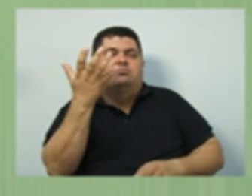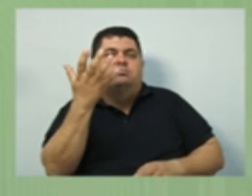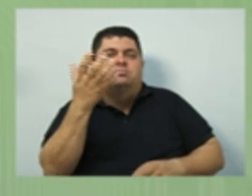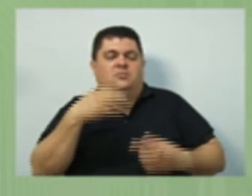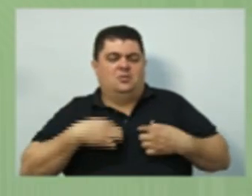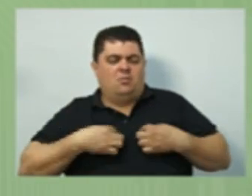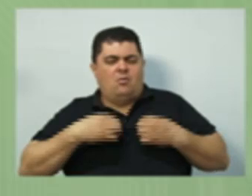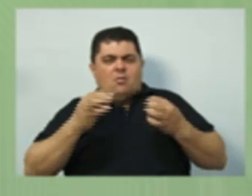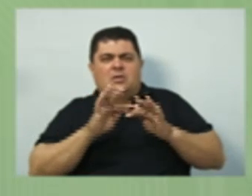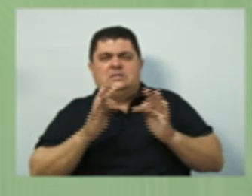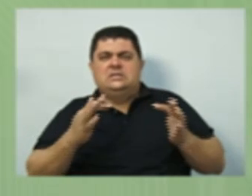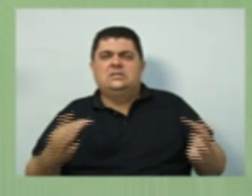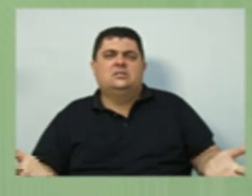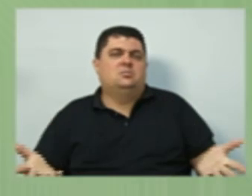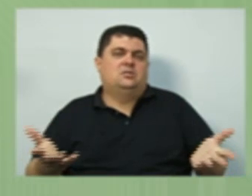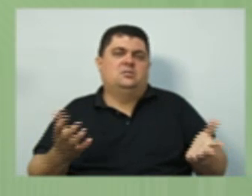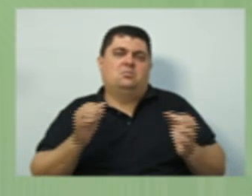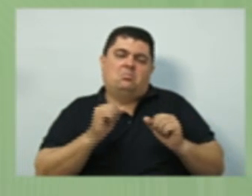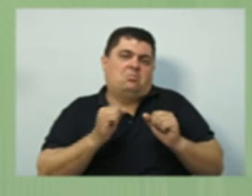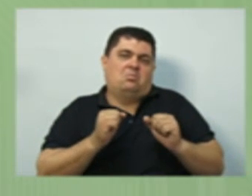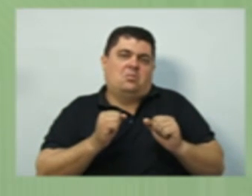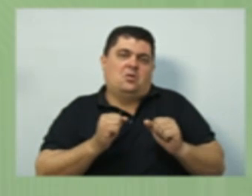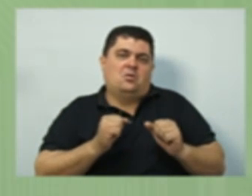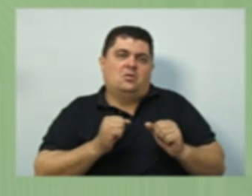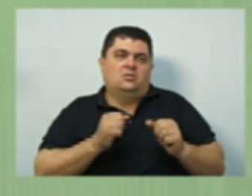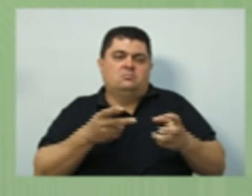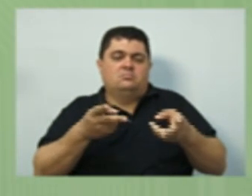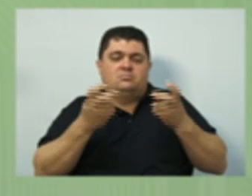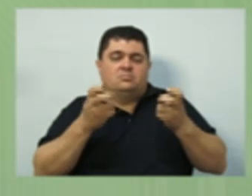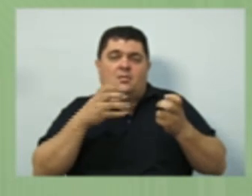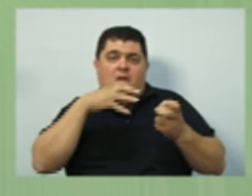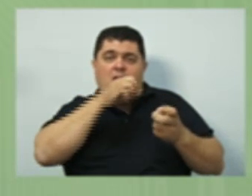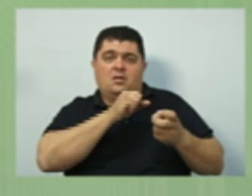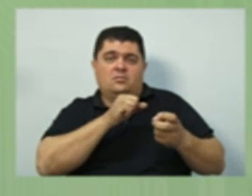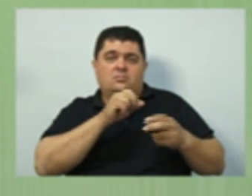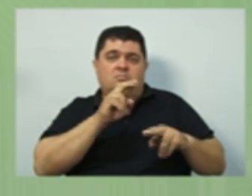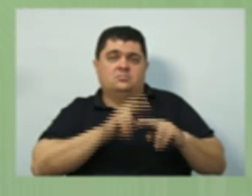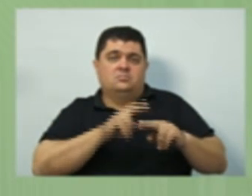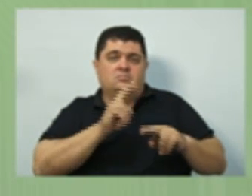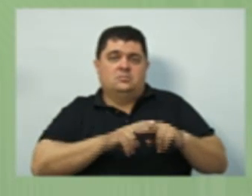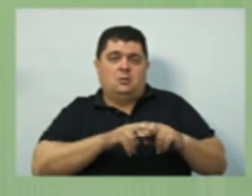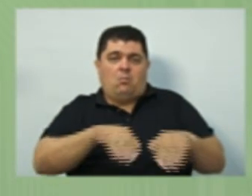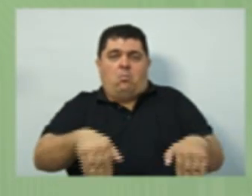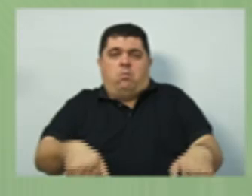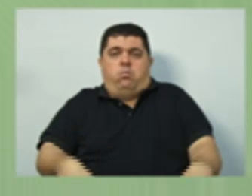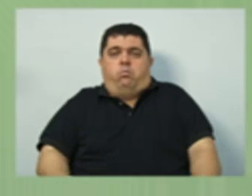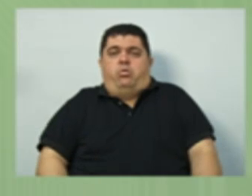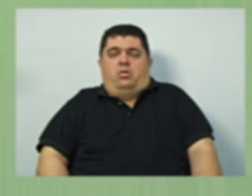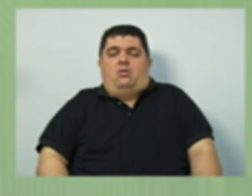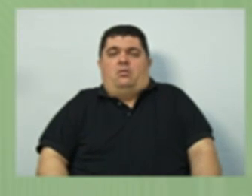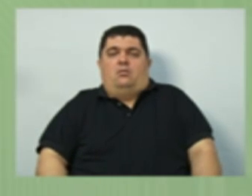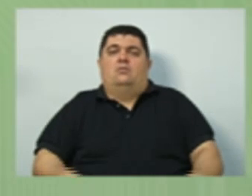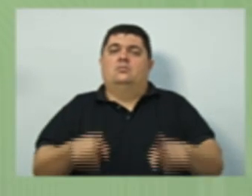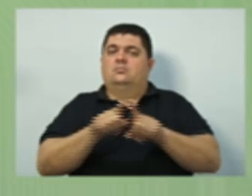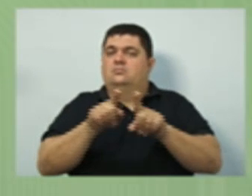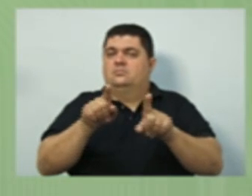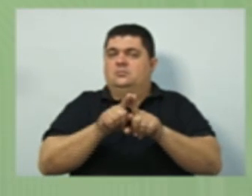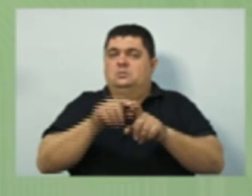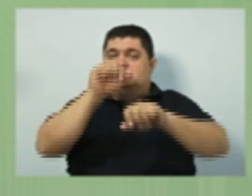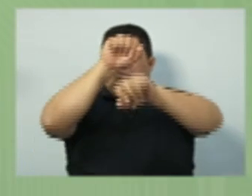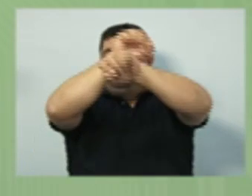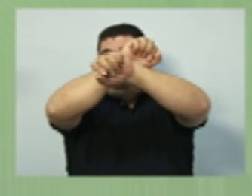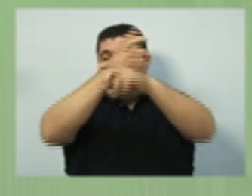trajes simples, poderia muito bem ser percebido como sujeito da dominação, da sujeição, o